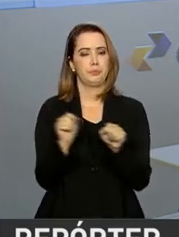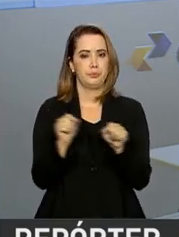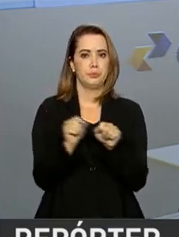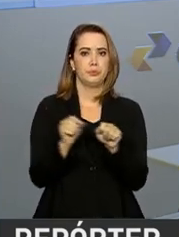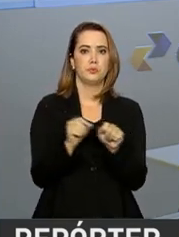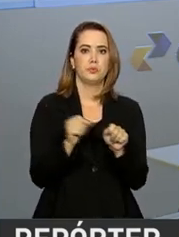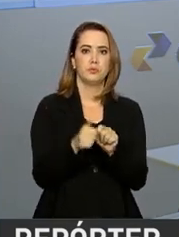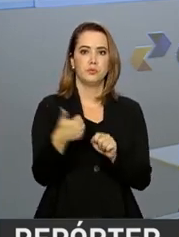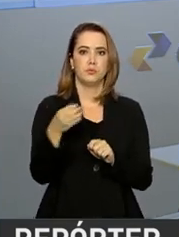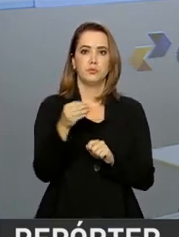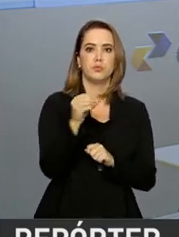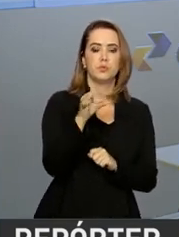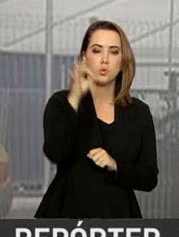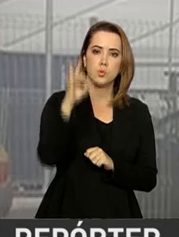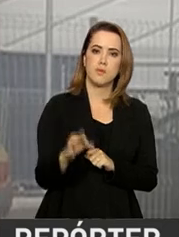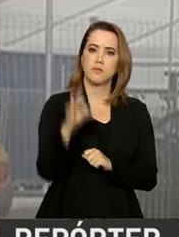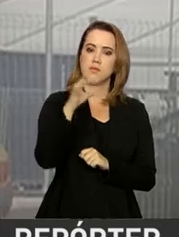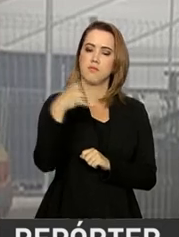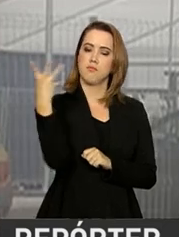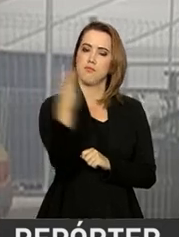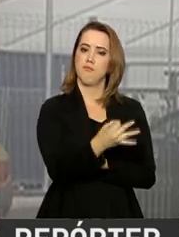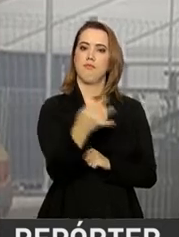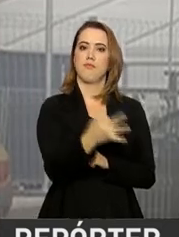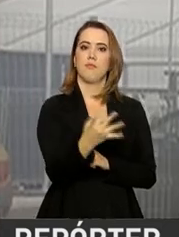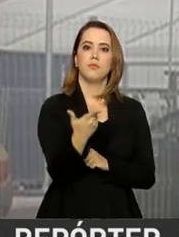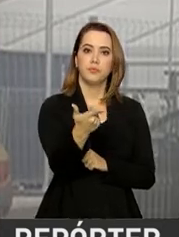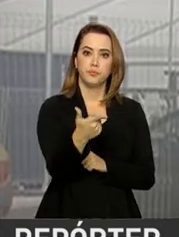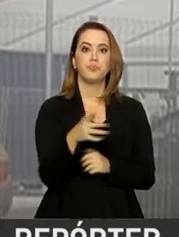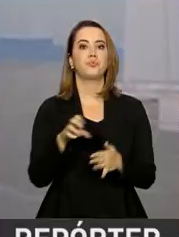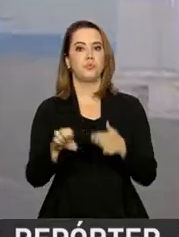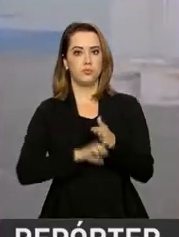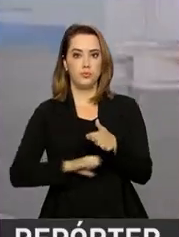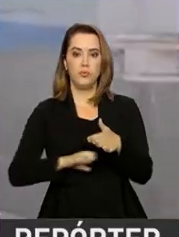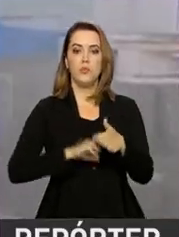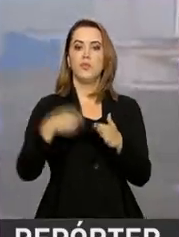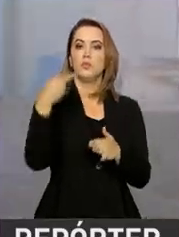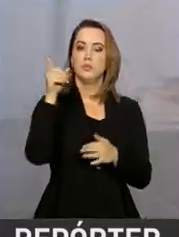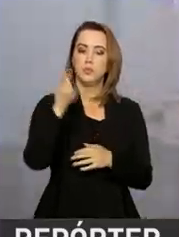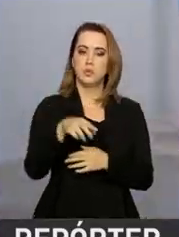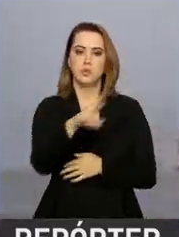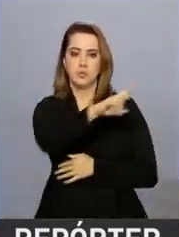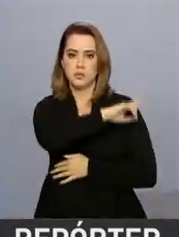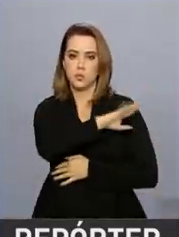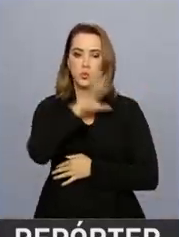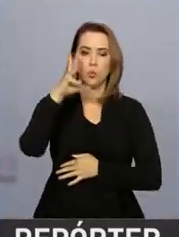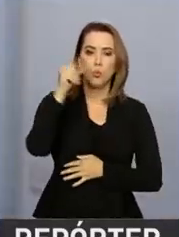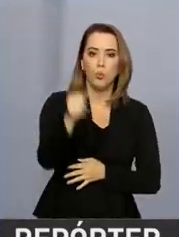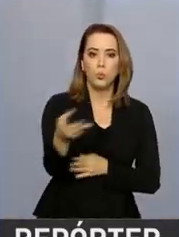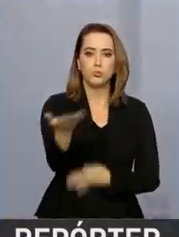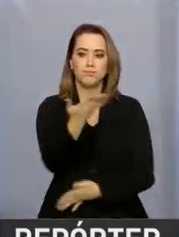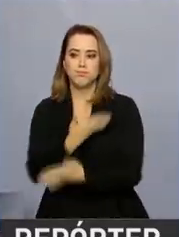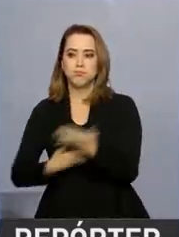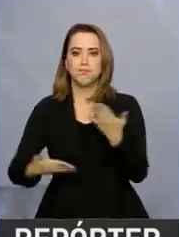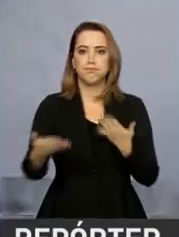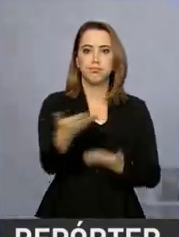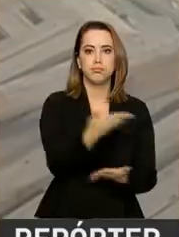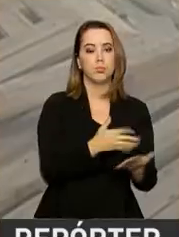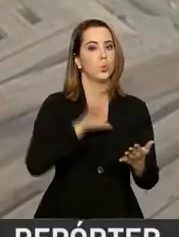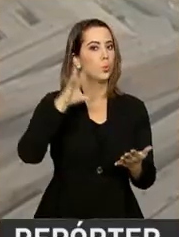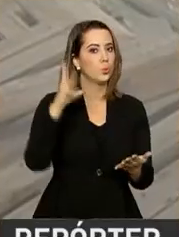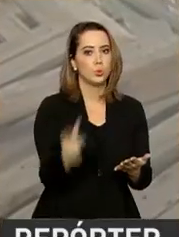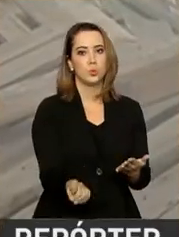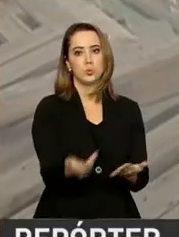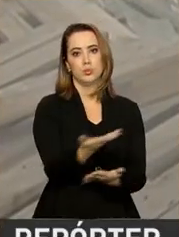com 100% de aproveitamento a estatal é responsável pelo transporte de todos os objetos móveis e itens dos